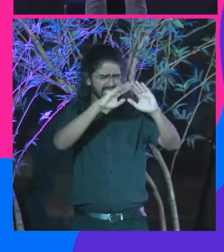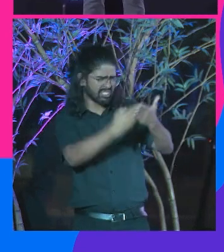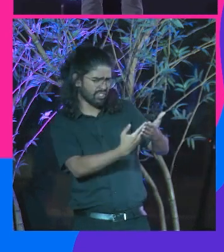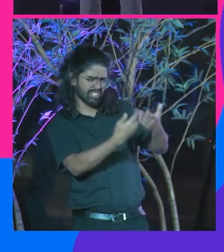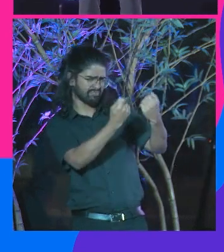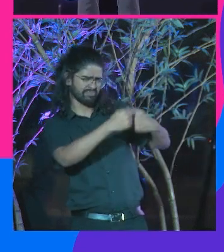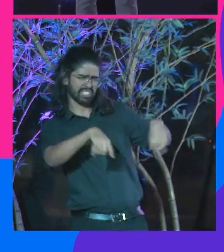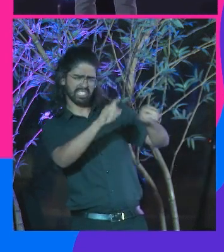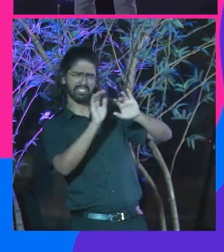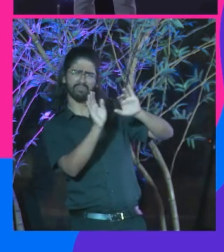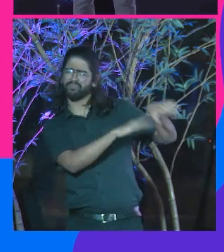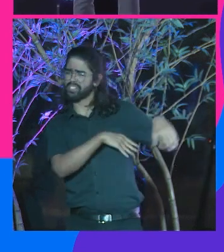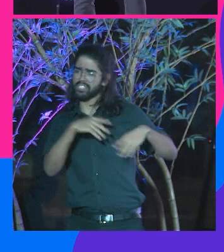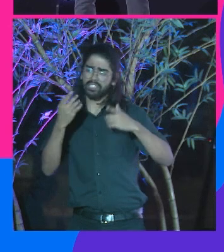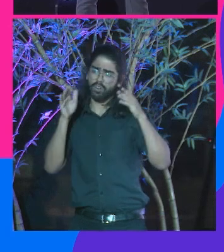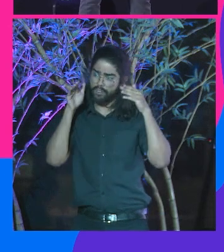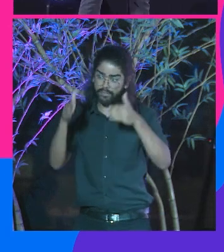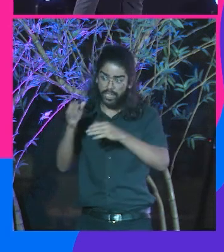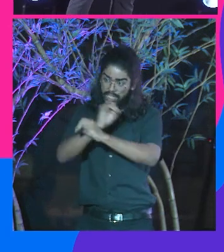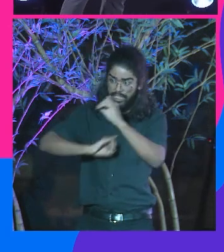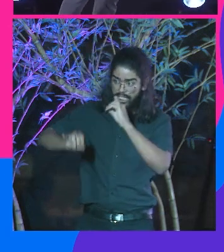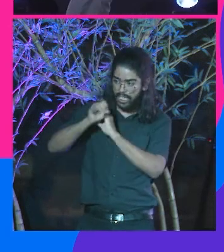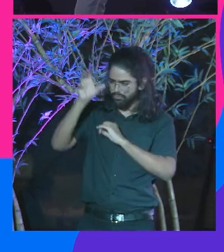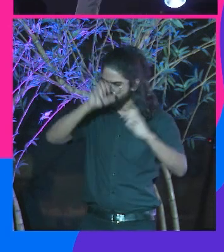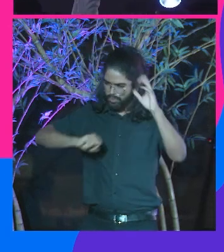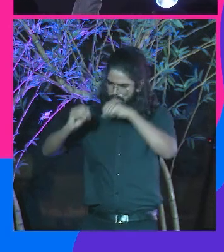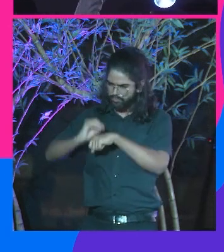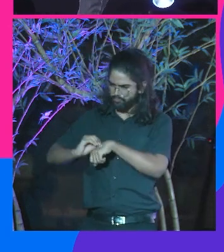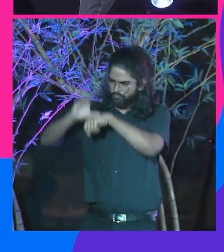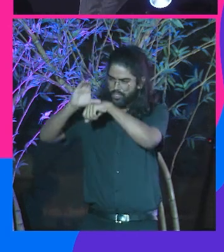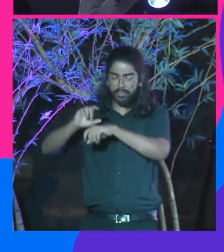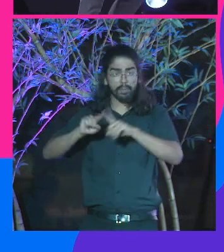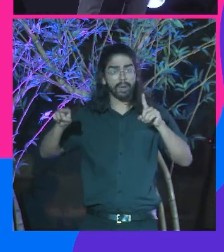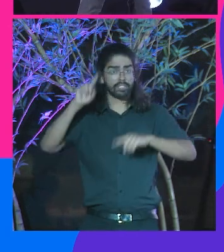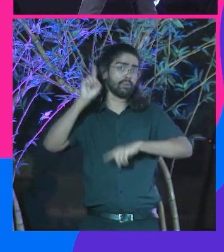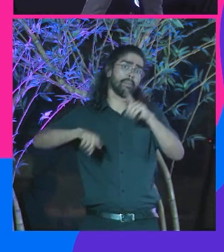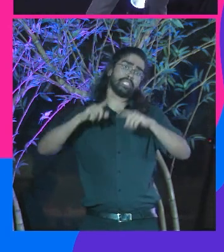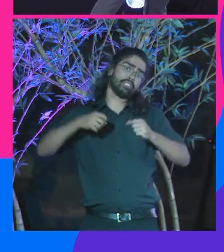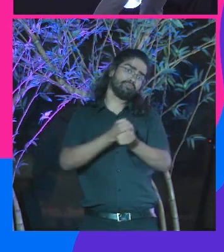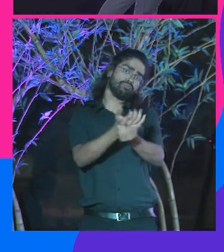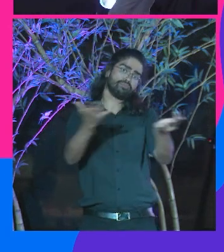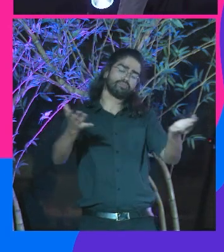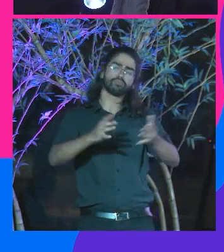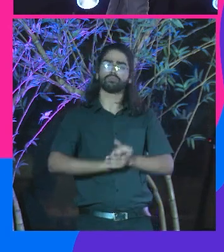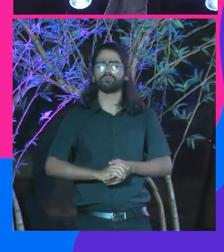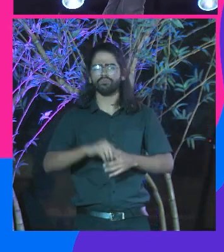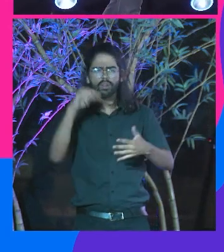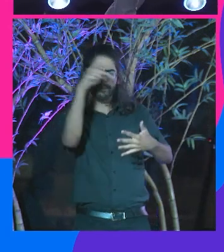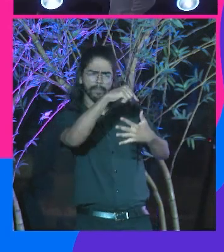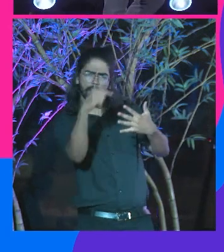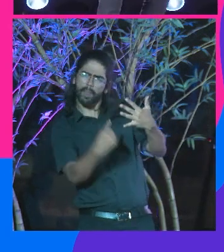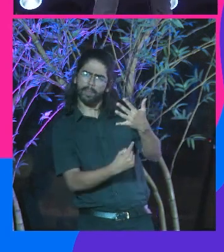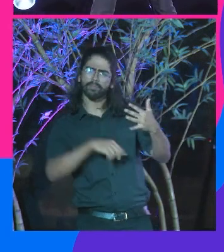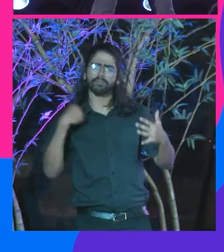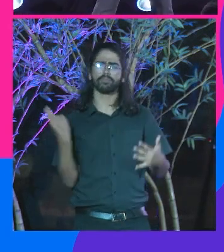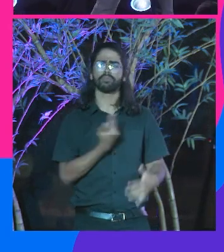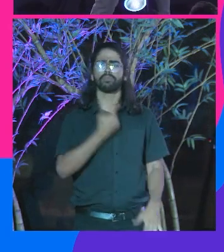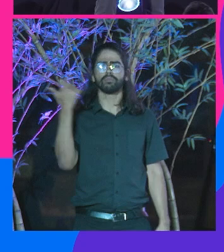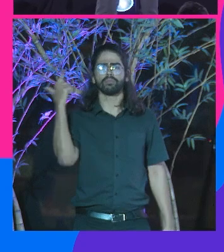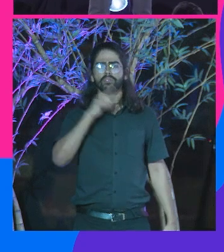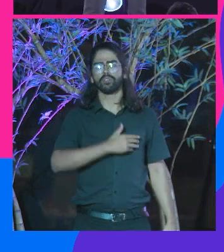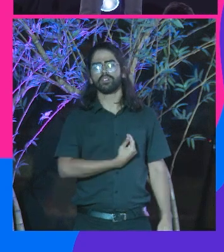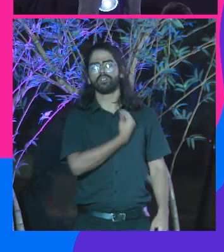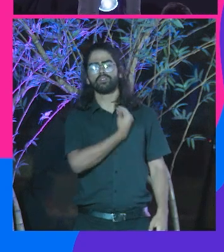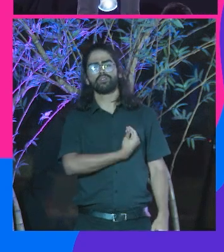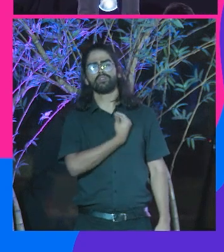atenção para isso, e estão indo lá para o digital para aprender, mas os recursos estão à disposição. Tudo isso para a gente conviver e viver